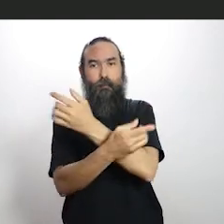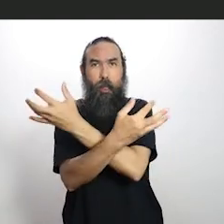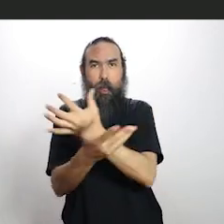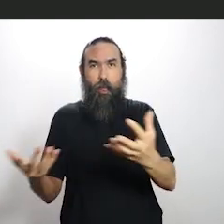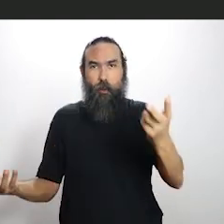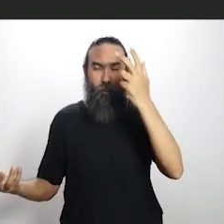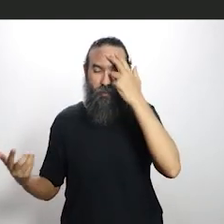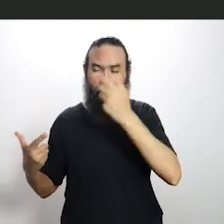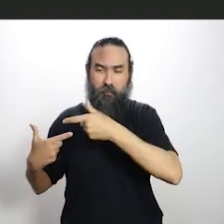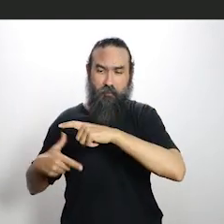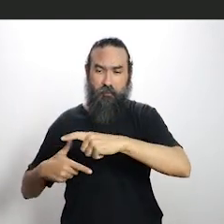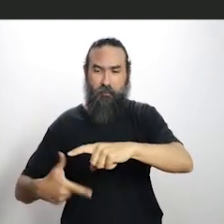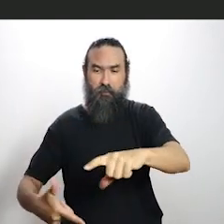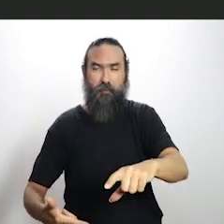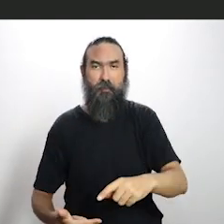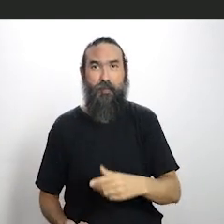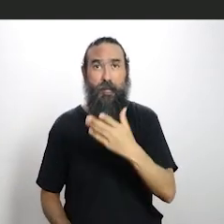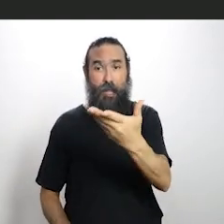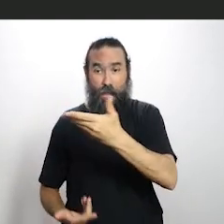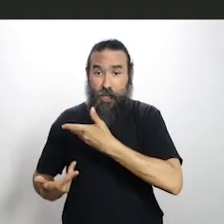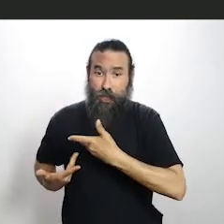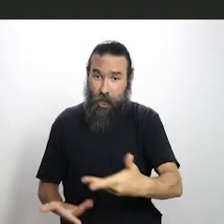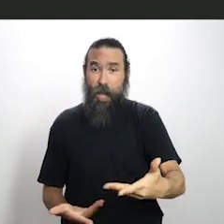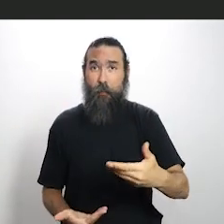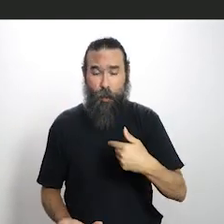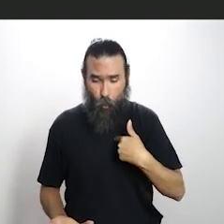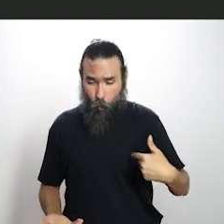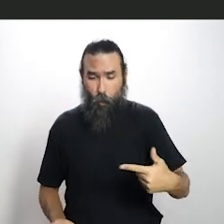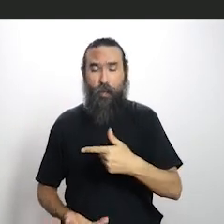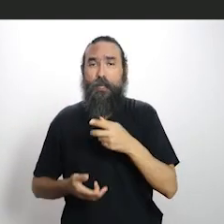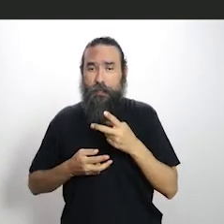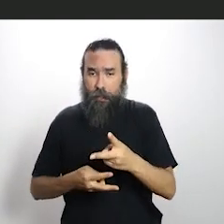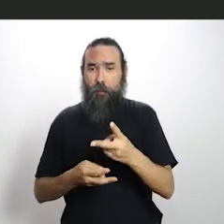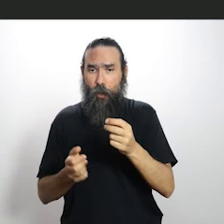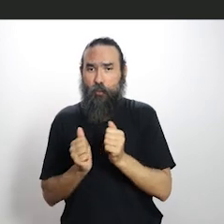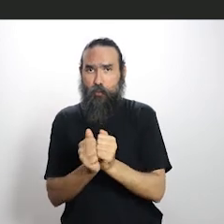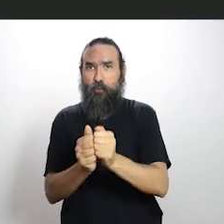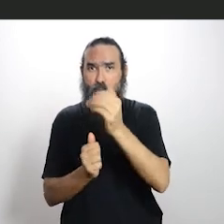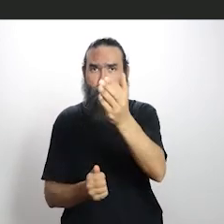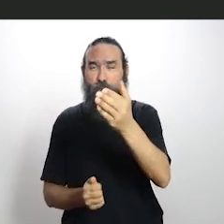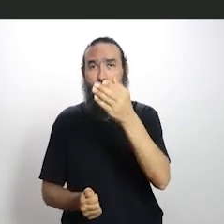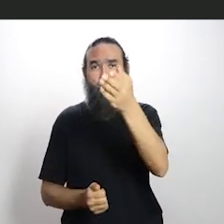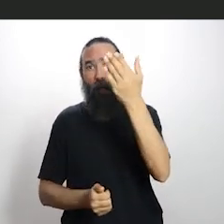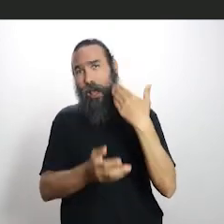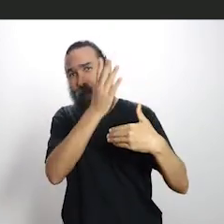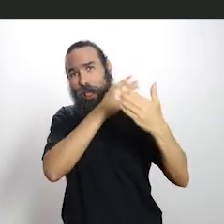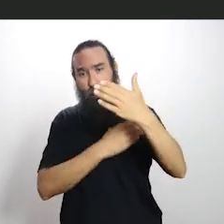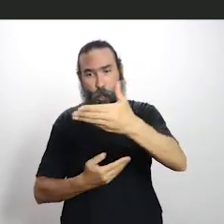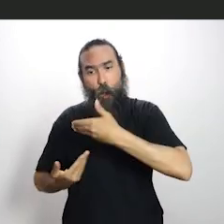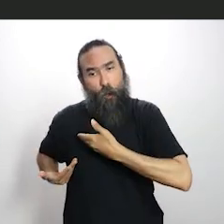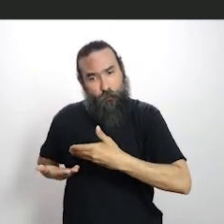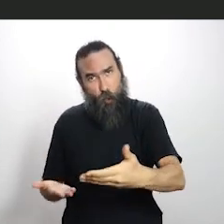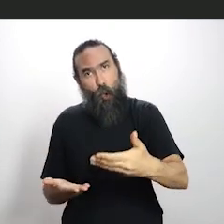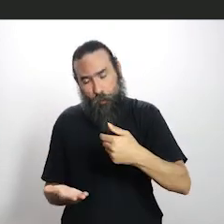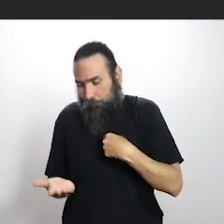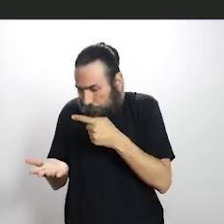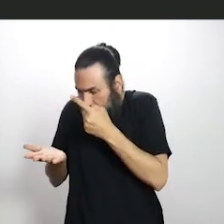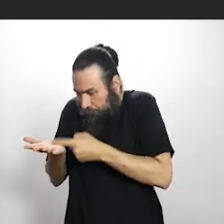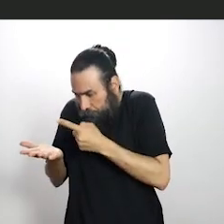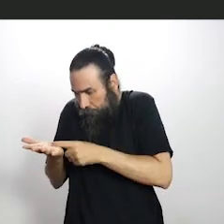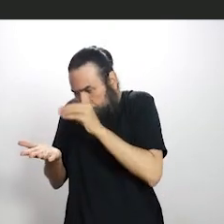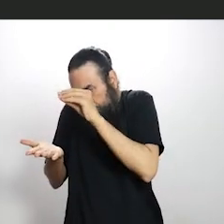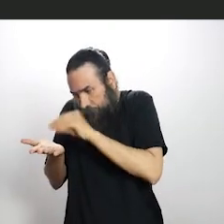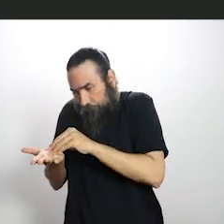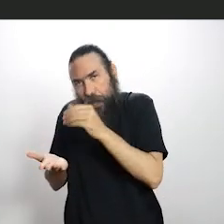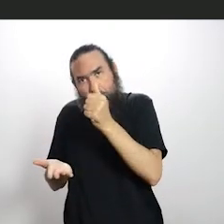conversando ouvindo e estar dirimindo as dificuldades e superando eu acho que de